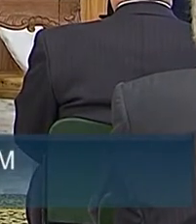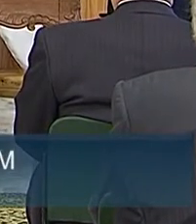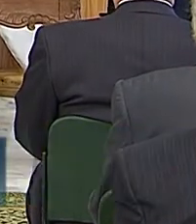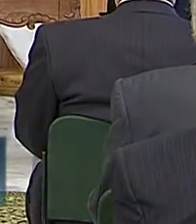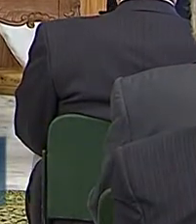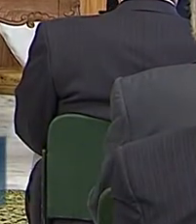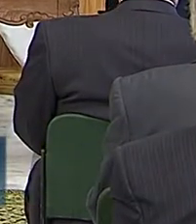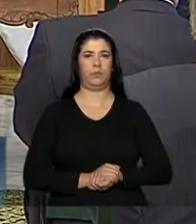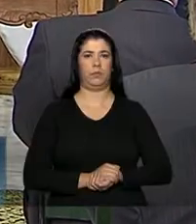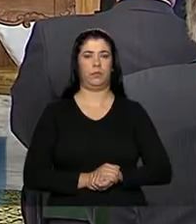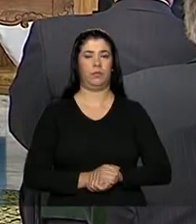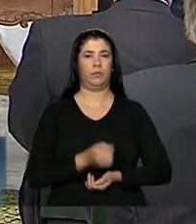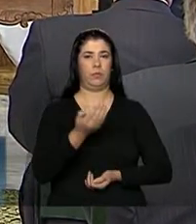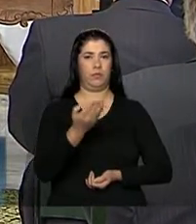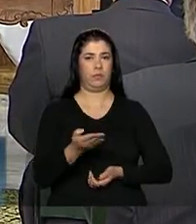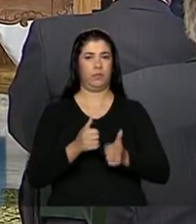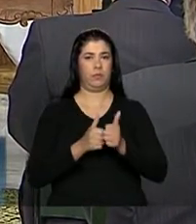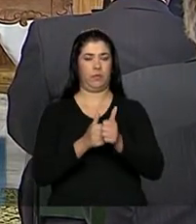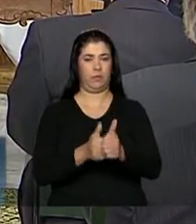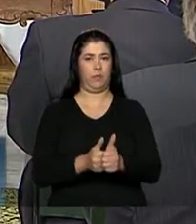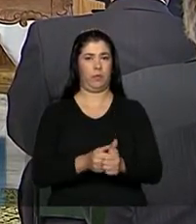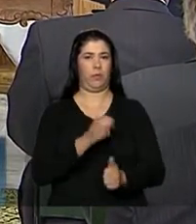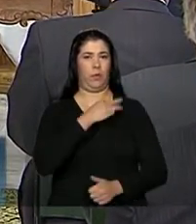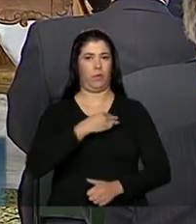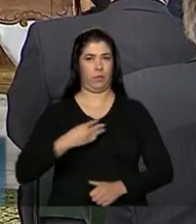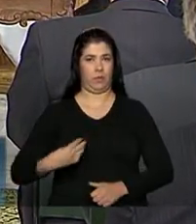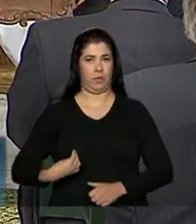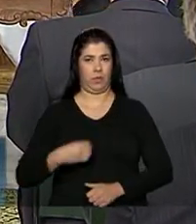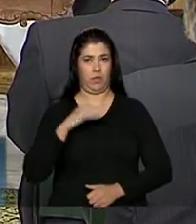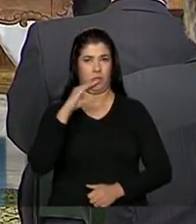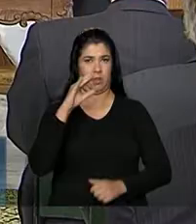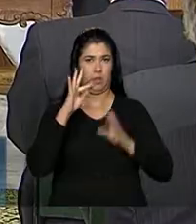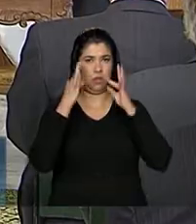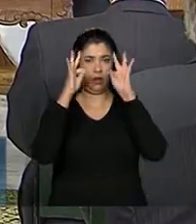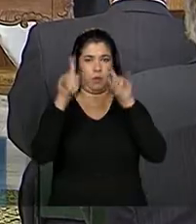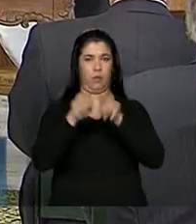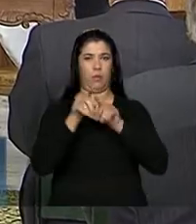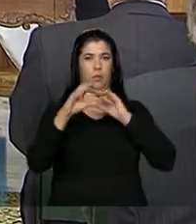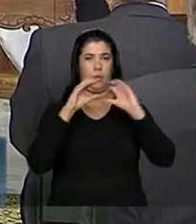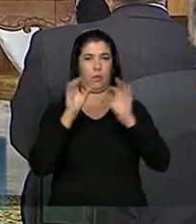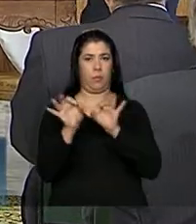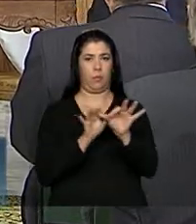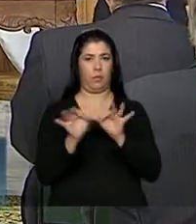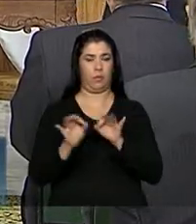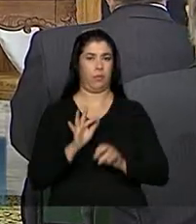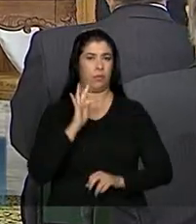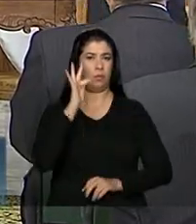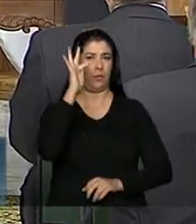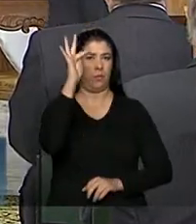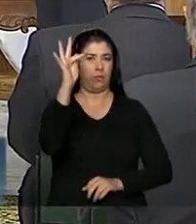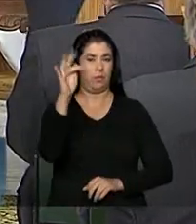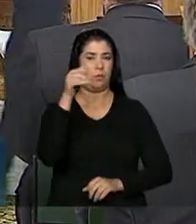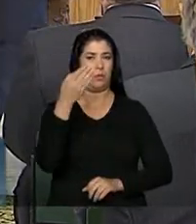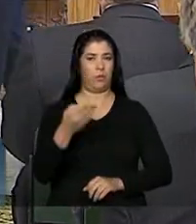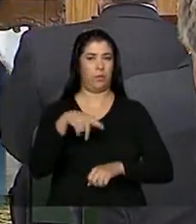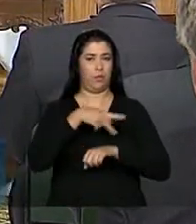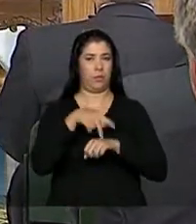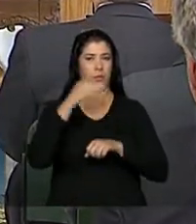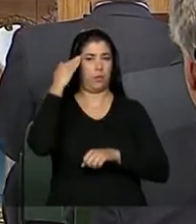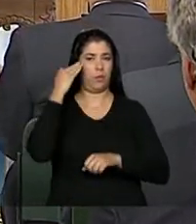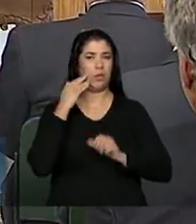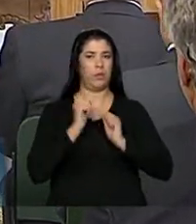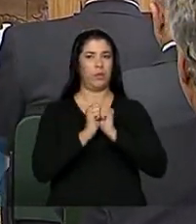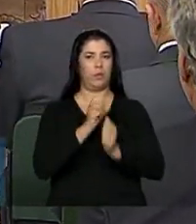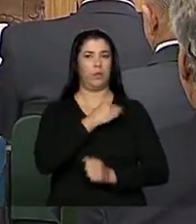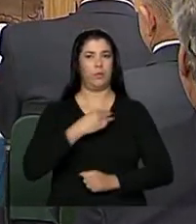Neste momento, o ministro da Ciência, Tecnologia, da Informação e da Comunicação e Planejamento Futuro da Coreia e o ministro